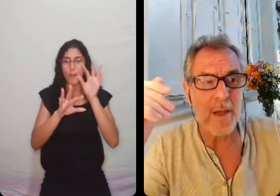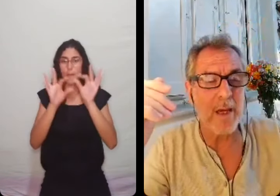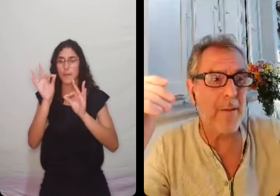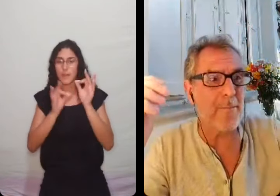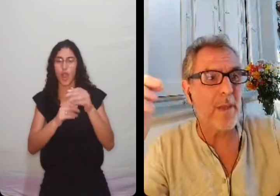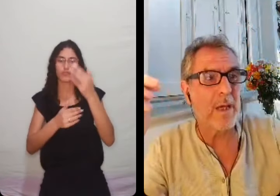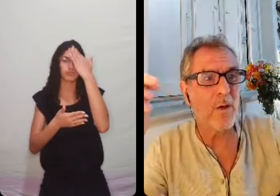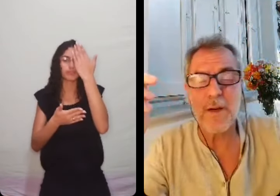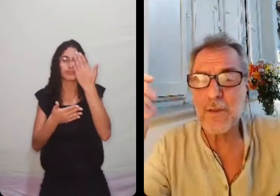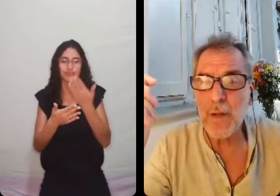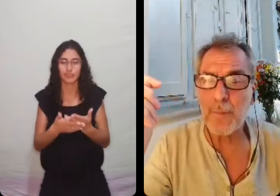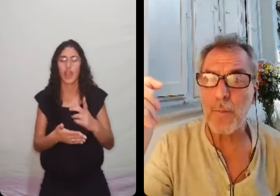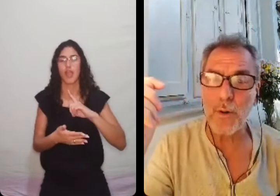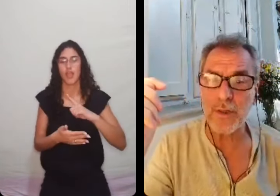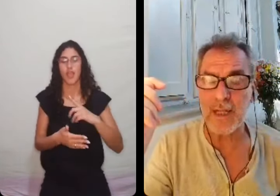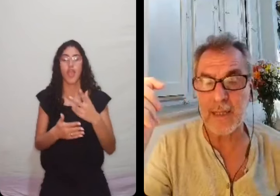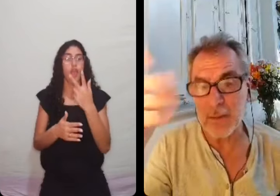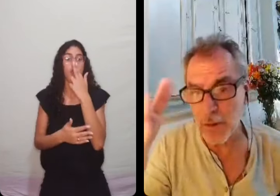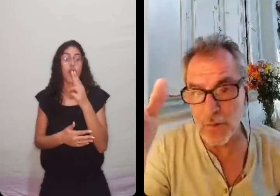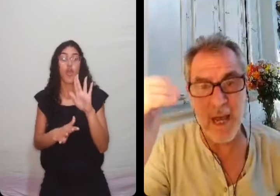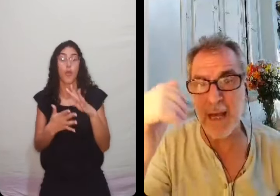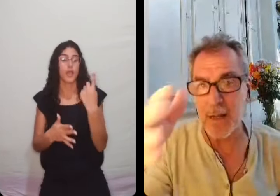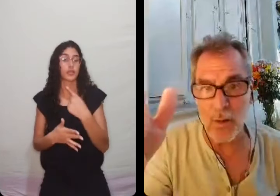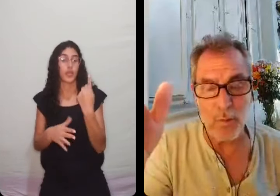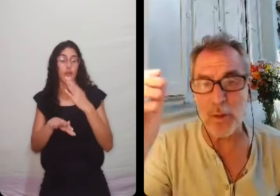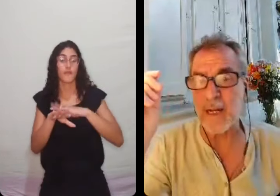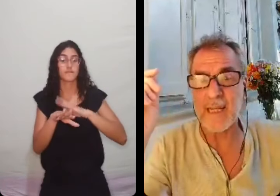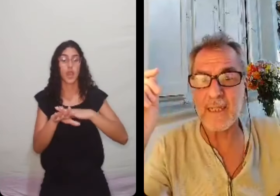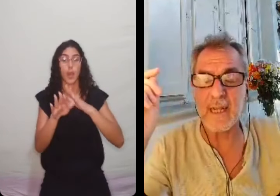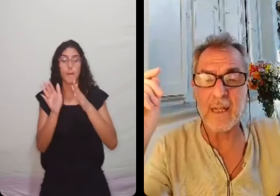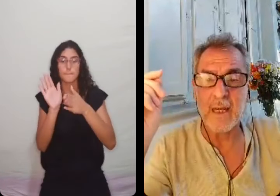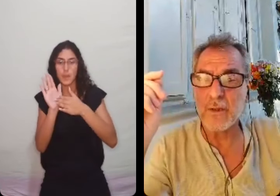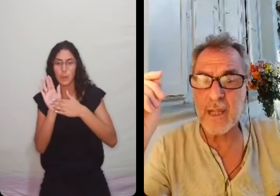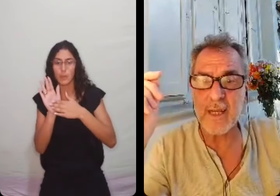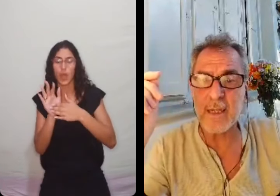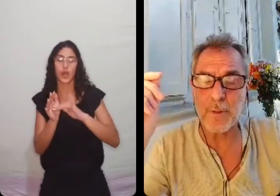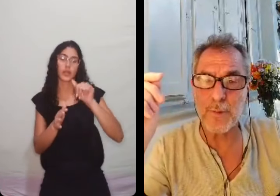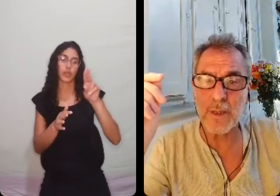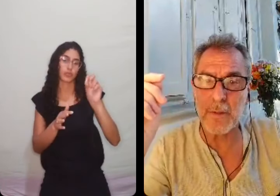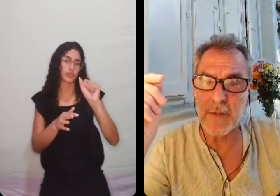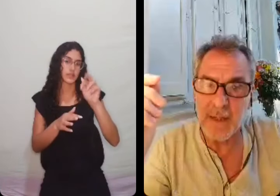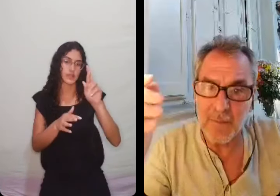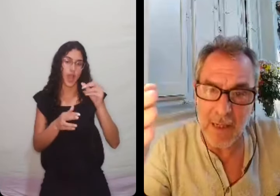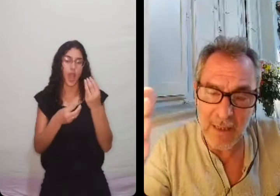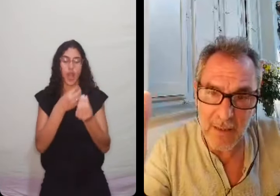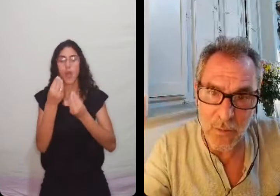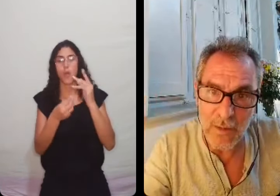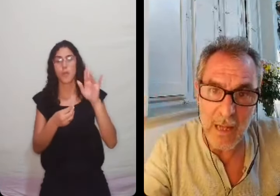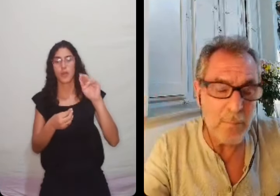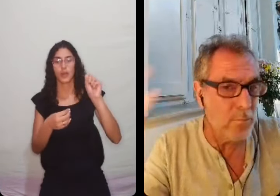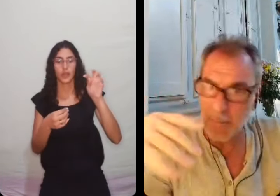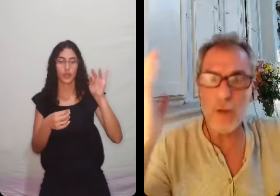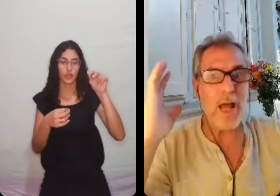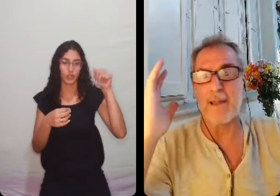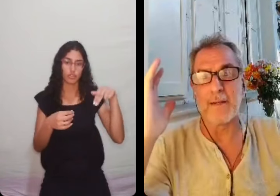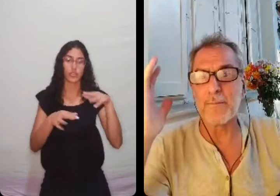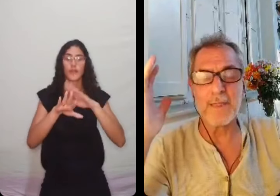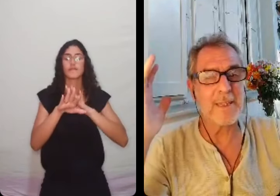eu faço uma proposta, tanto a Jusara como a Christian, eu sei que essa proposta vai voltar